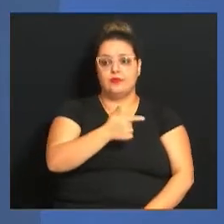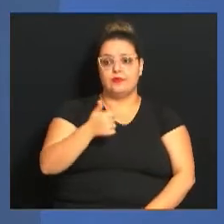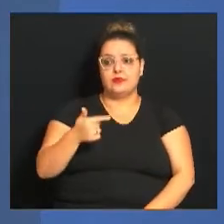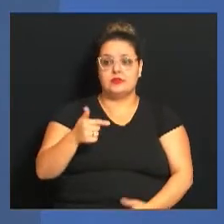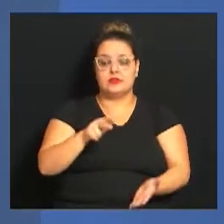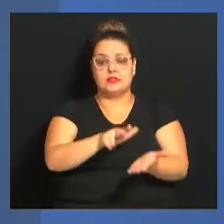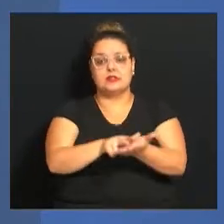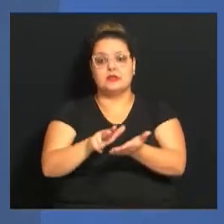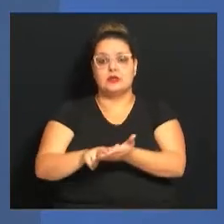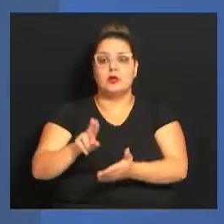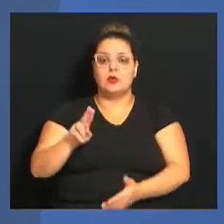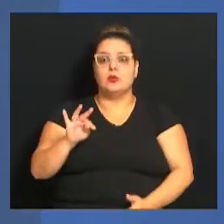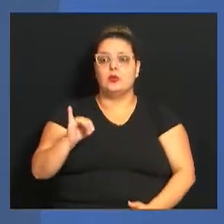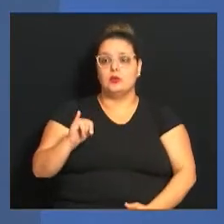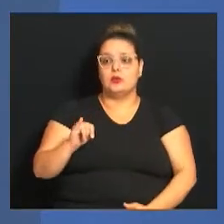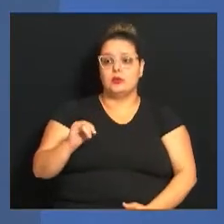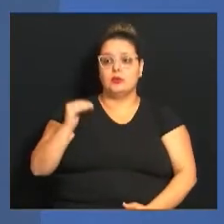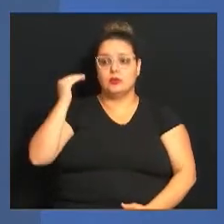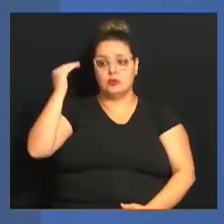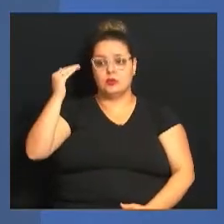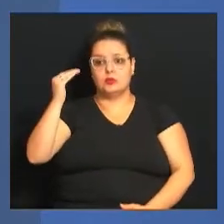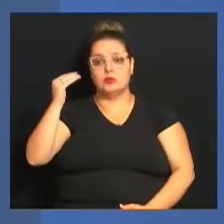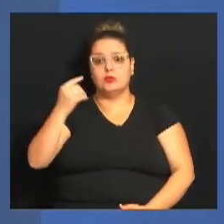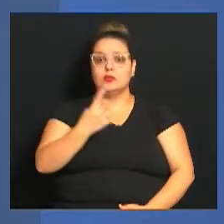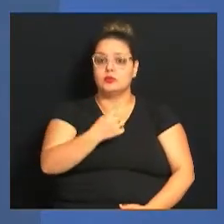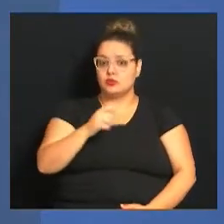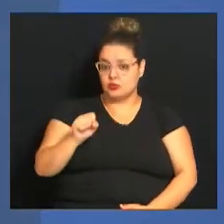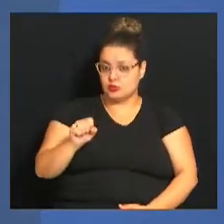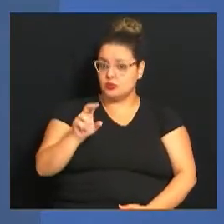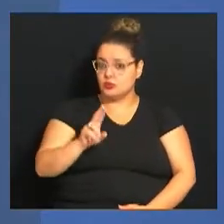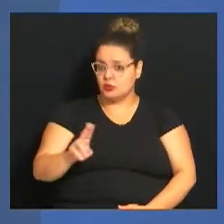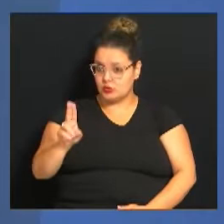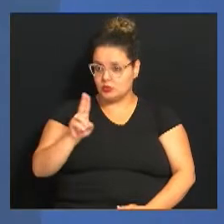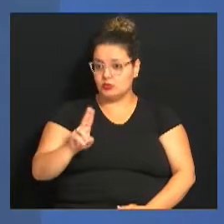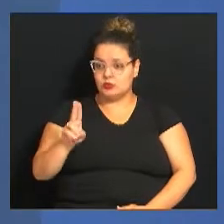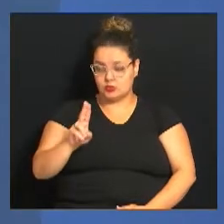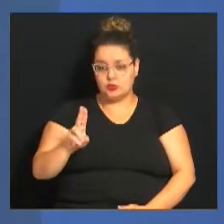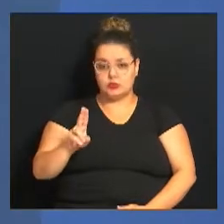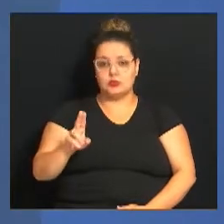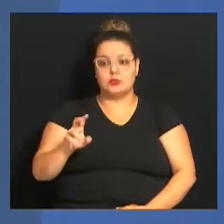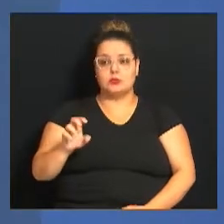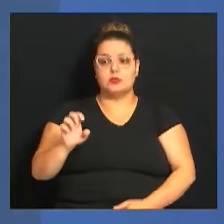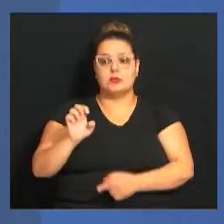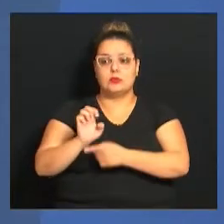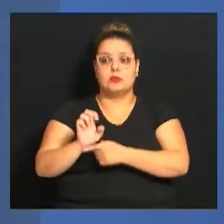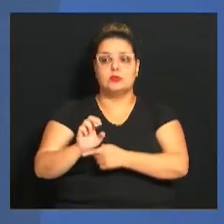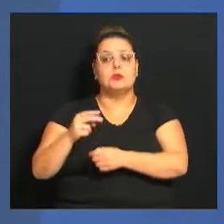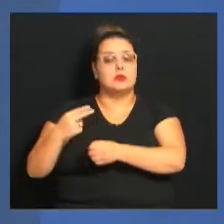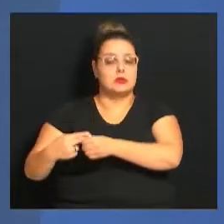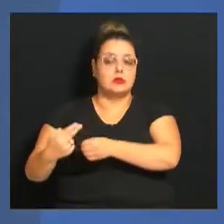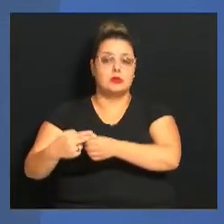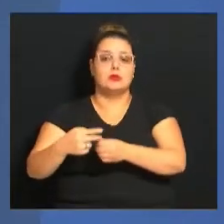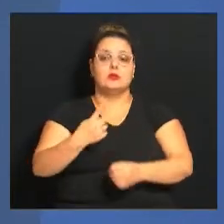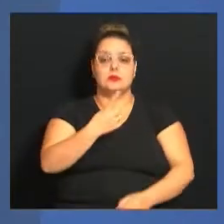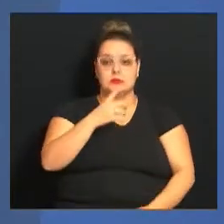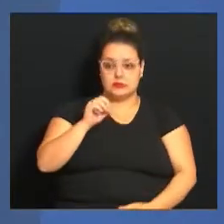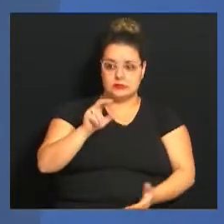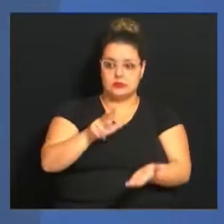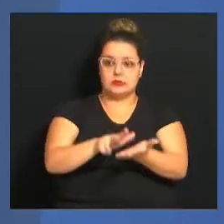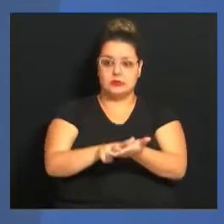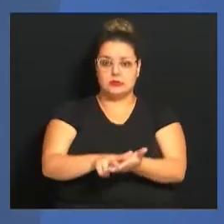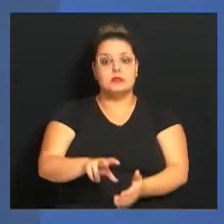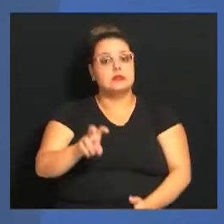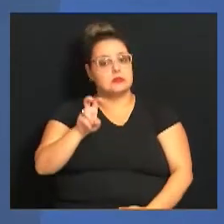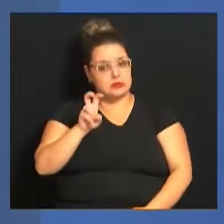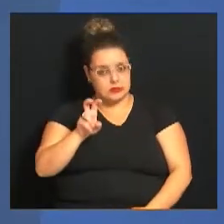UTI adulto e dos quais 18 ocupados. Na rede estadual, que é a HC da Unicamp, 10 leitos, 5